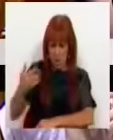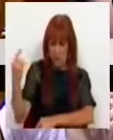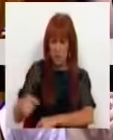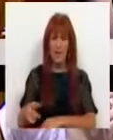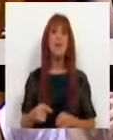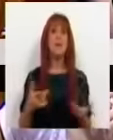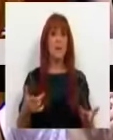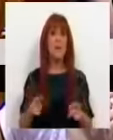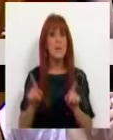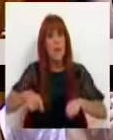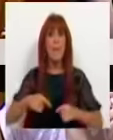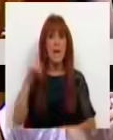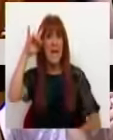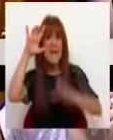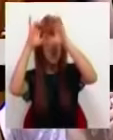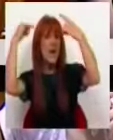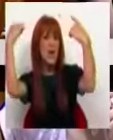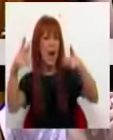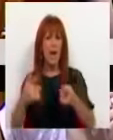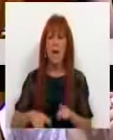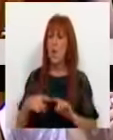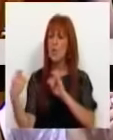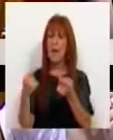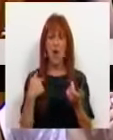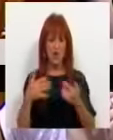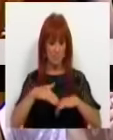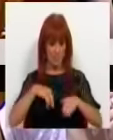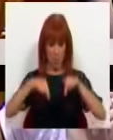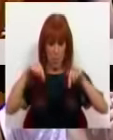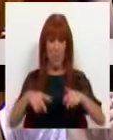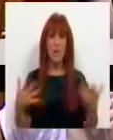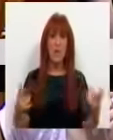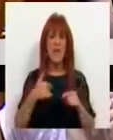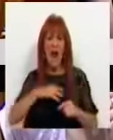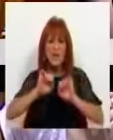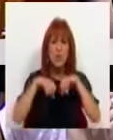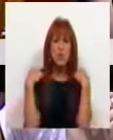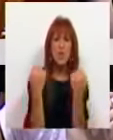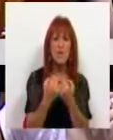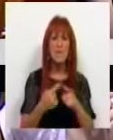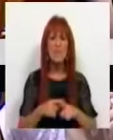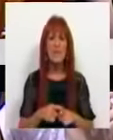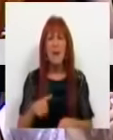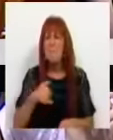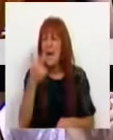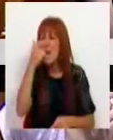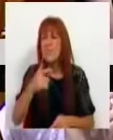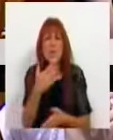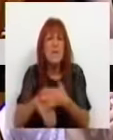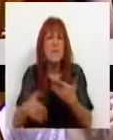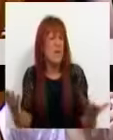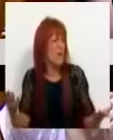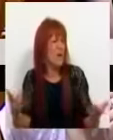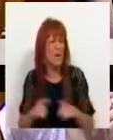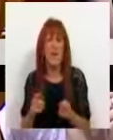direitos. E sim, isto é também ideológico. O debate que nós precisamos de fazer é se queremos ter uma sociedade que tem pena das pessoas com